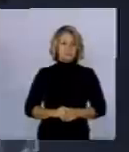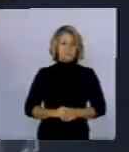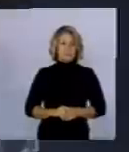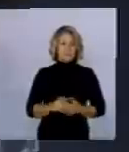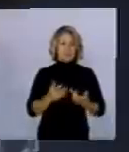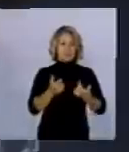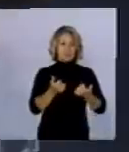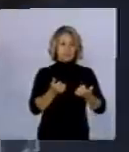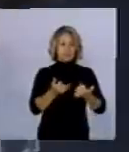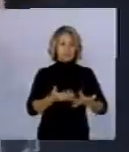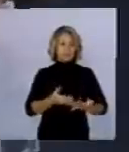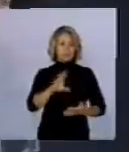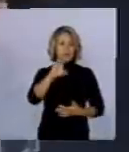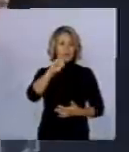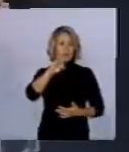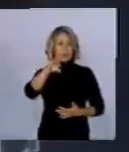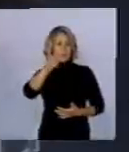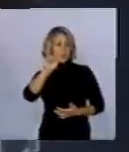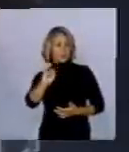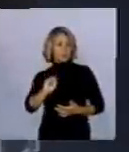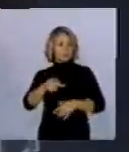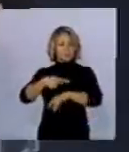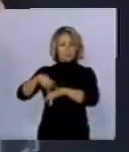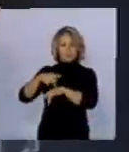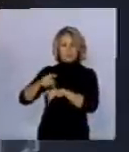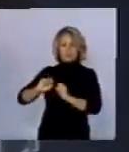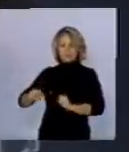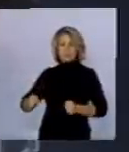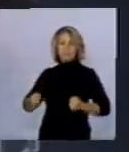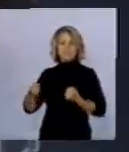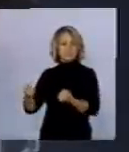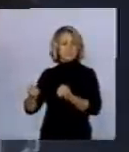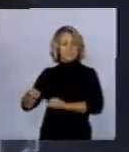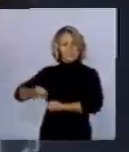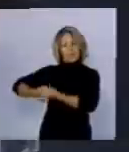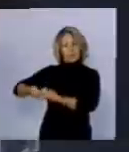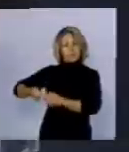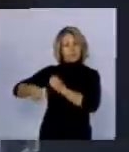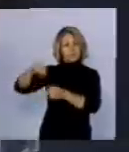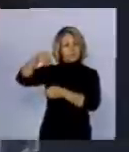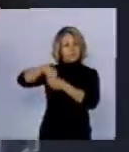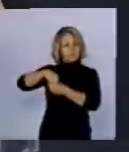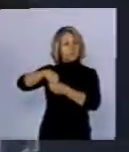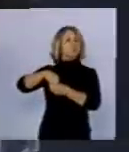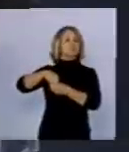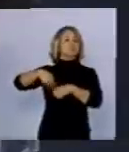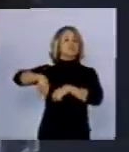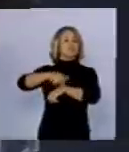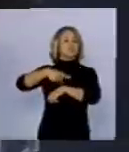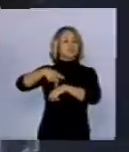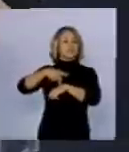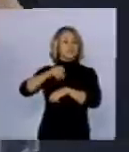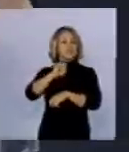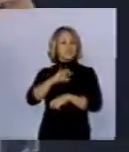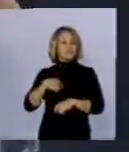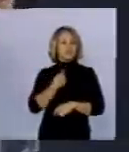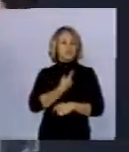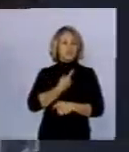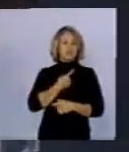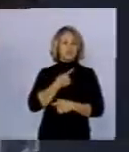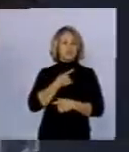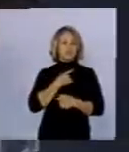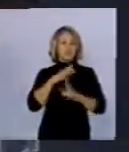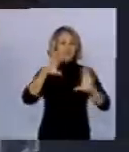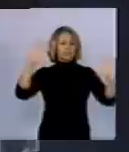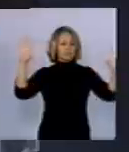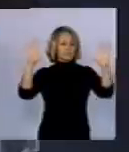as cotas desses países foram estabelecidas para fortalecer a sua economia interna se se a gente fizer um rápido